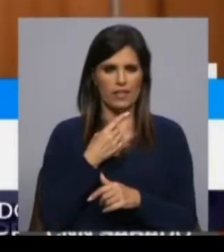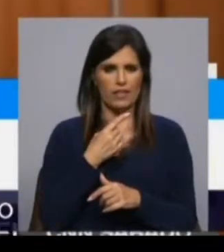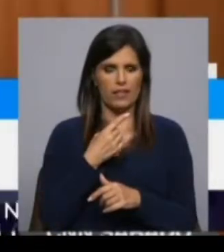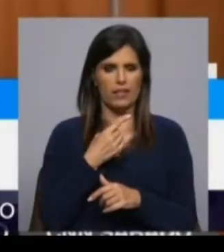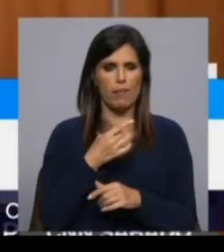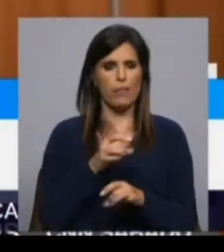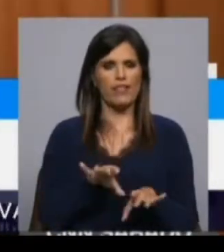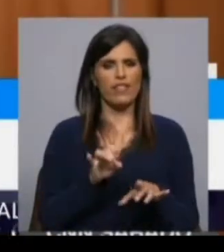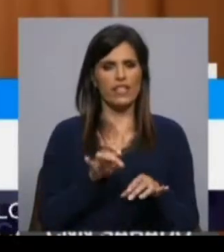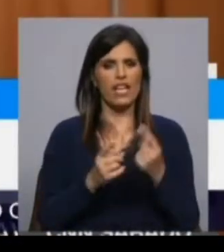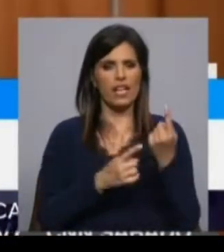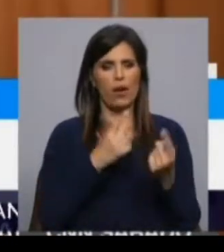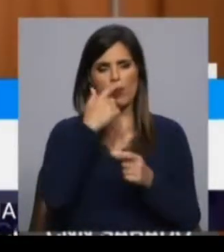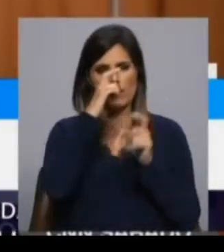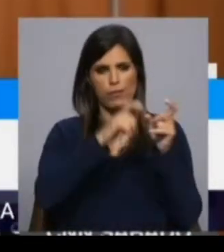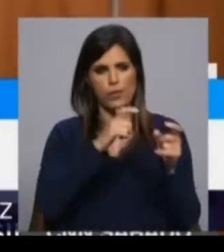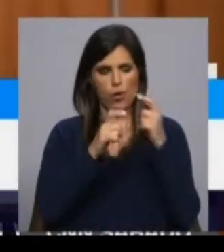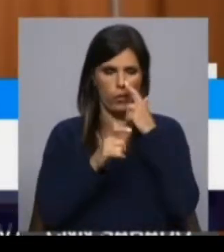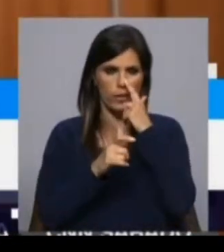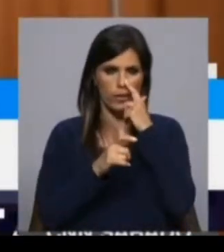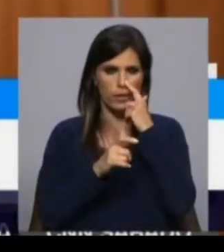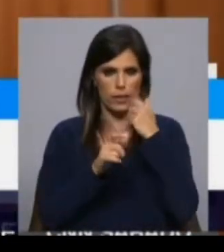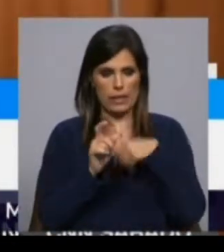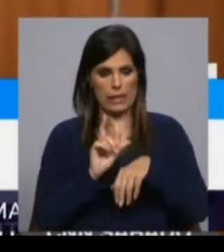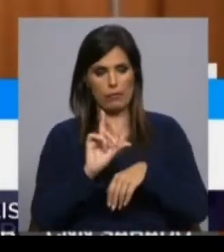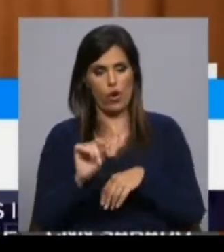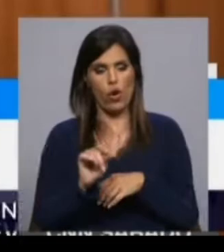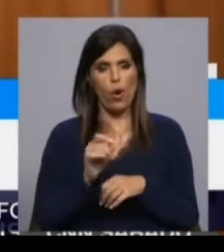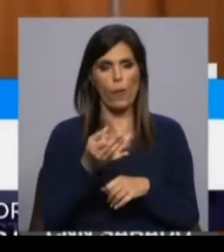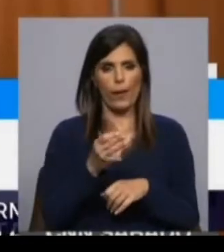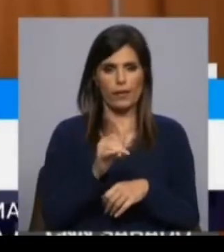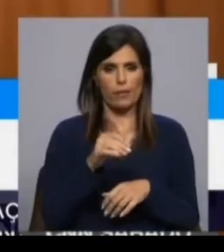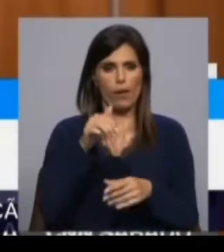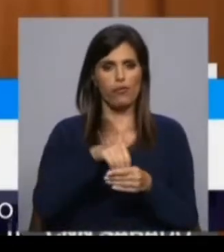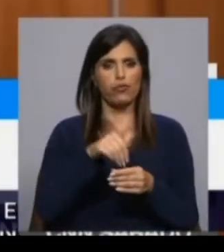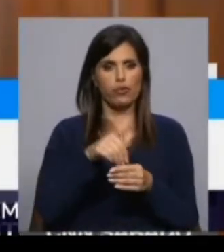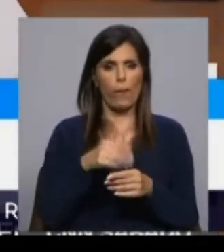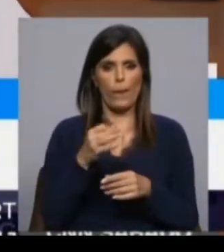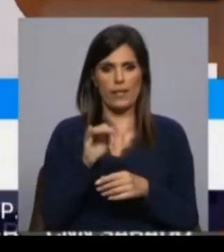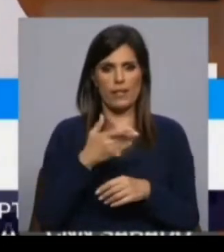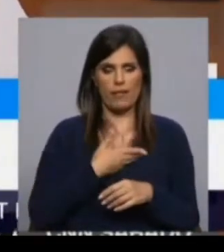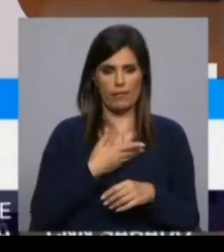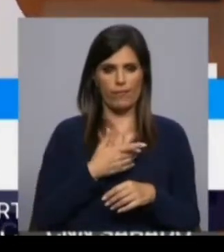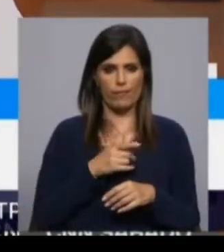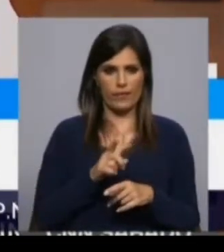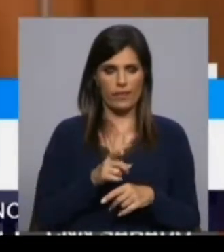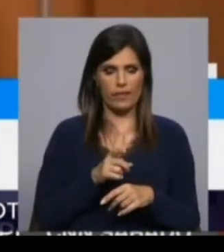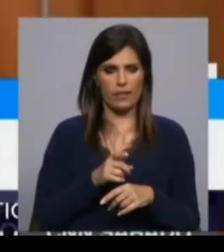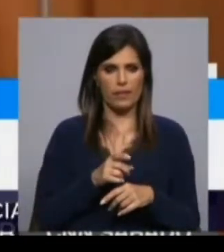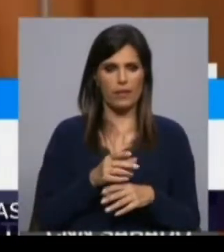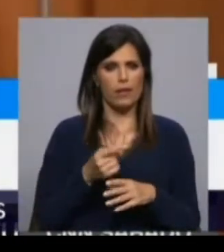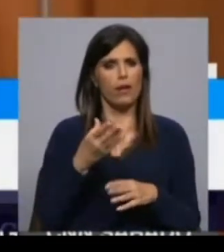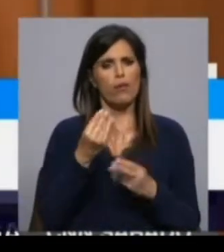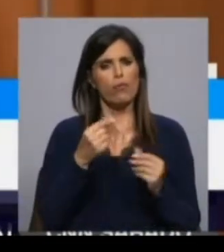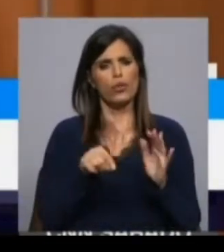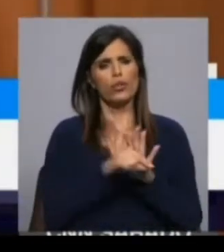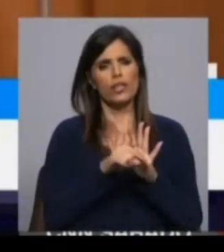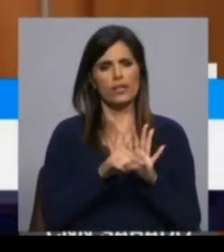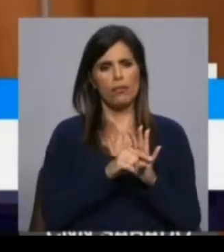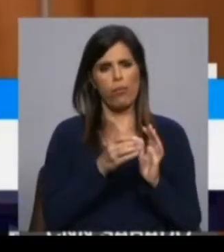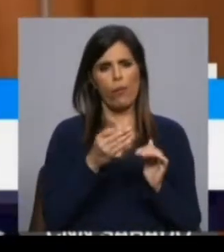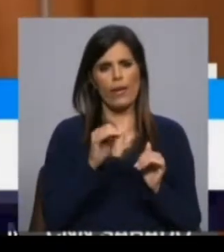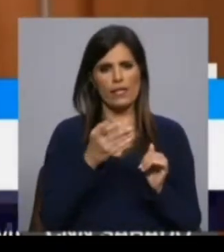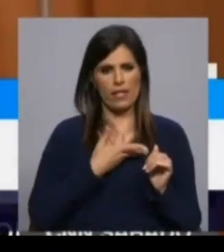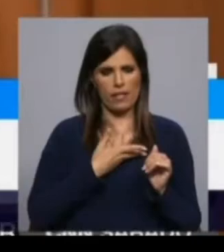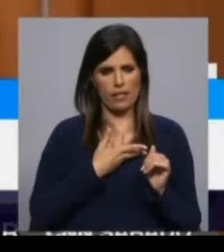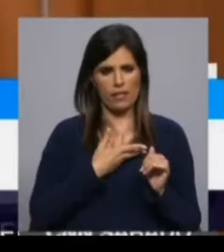que alguns votantes saíssem do PS para votar no PSD. Foi muito negativo para o PSD nos